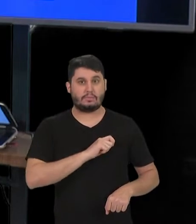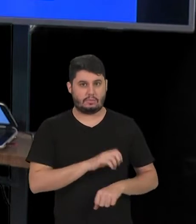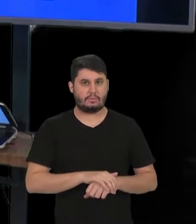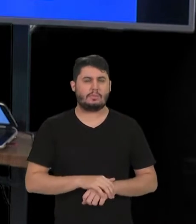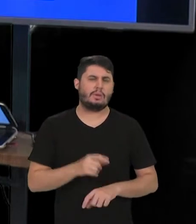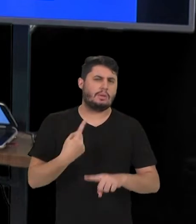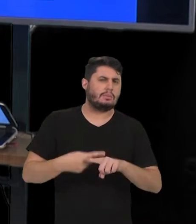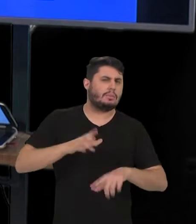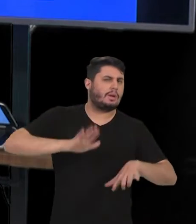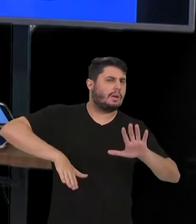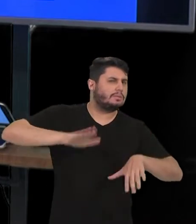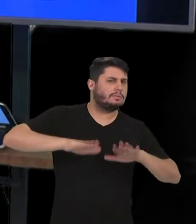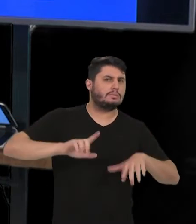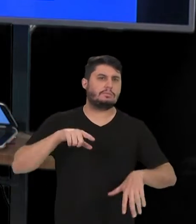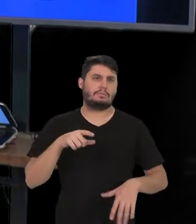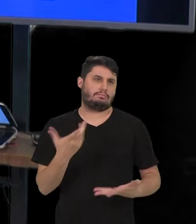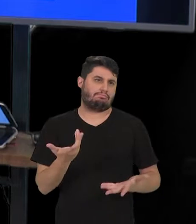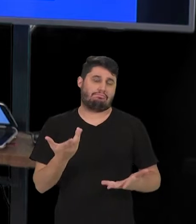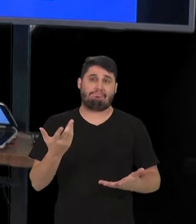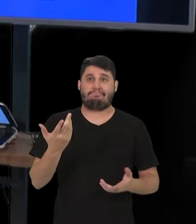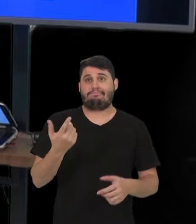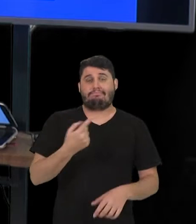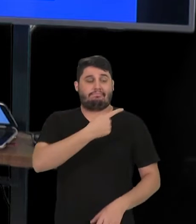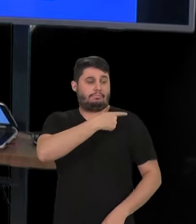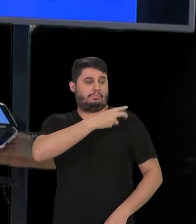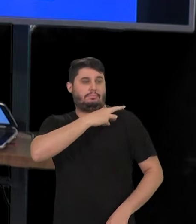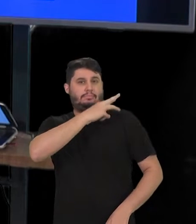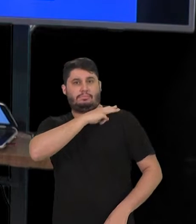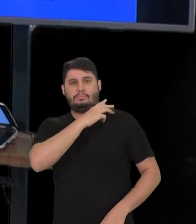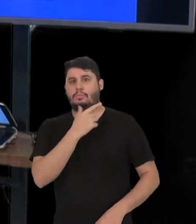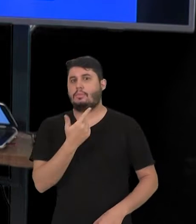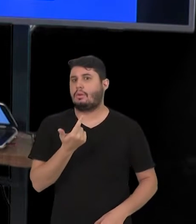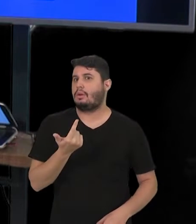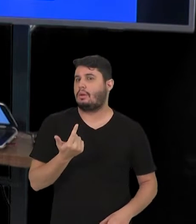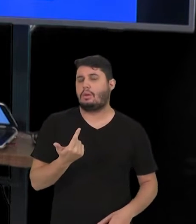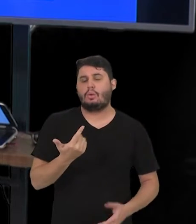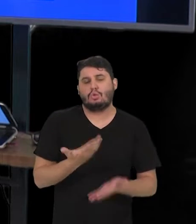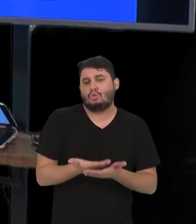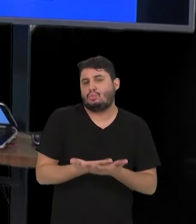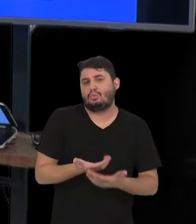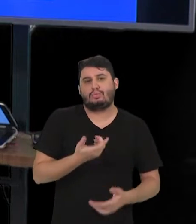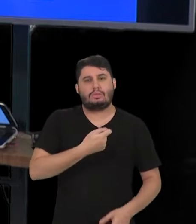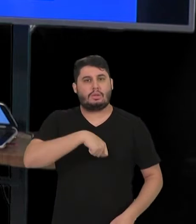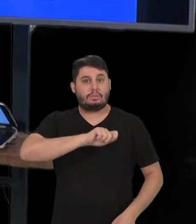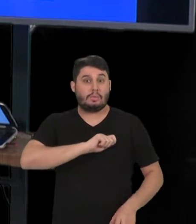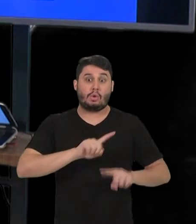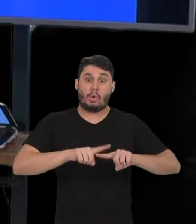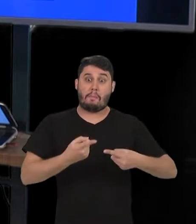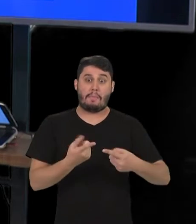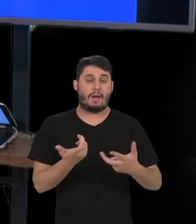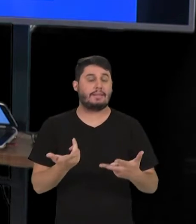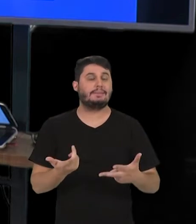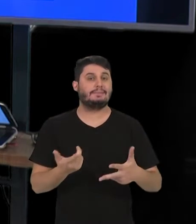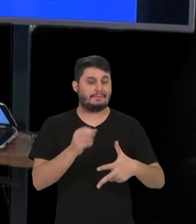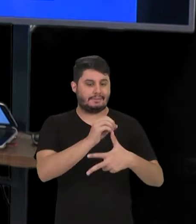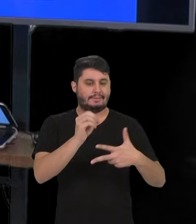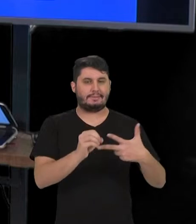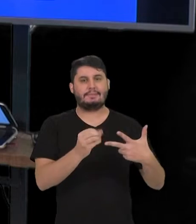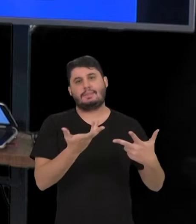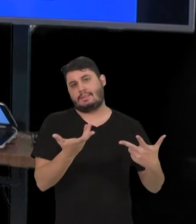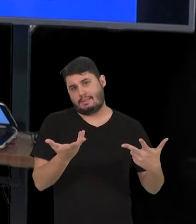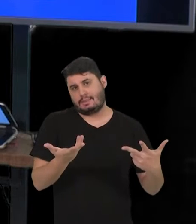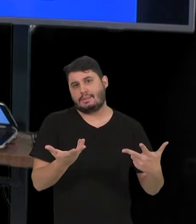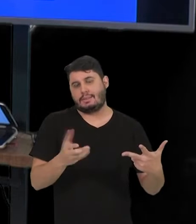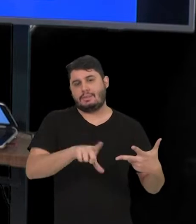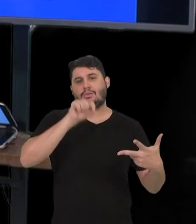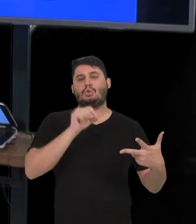fato, às vezes o aluno não tem nem acesso durante o seu ensino médio à língua espanhola, mas na hora do Enem opta por espanhol, o que é uma